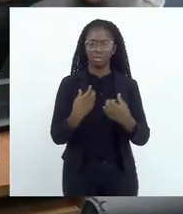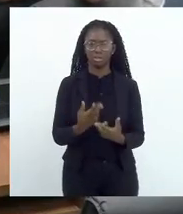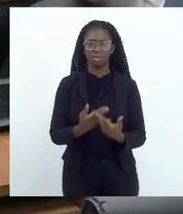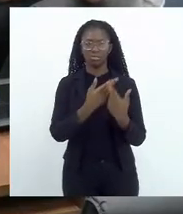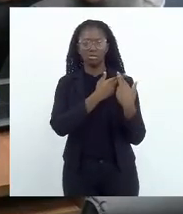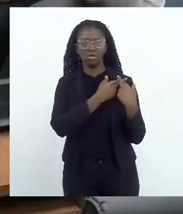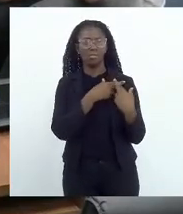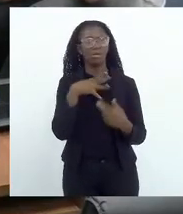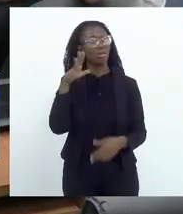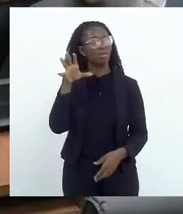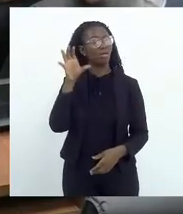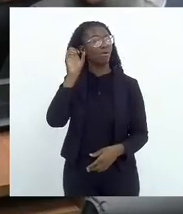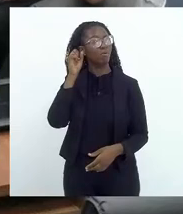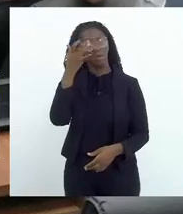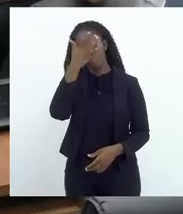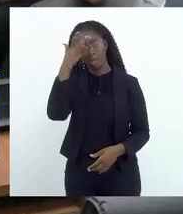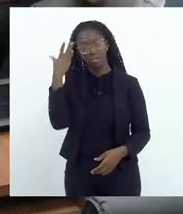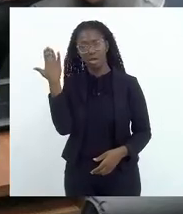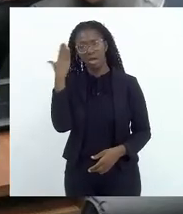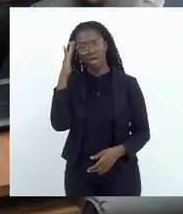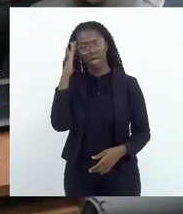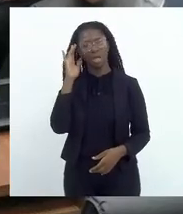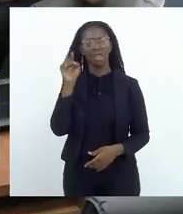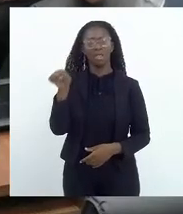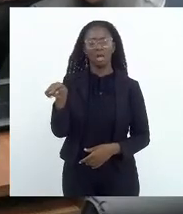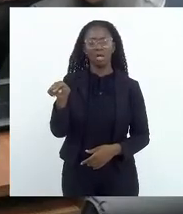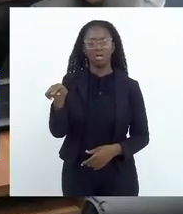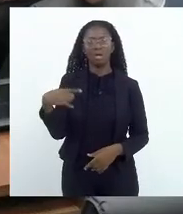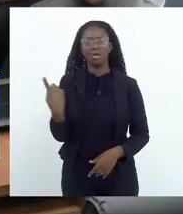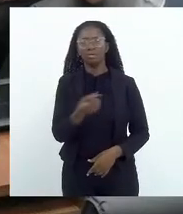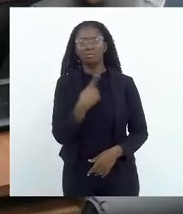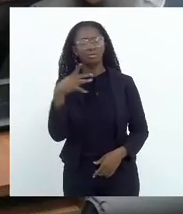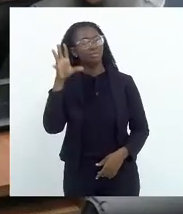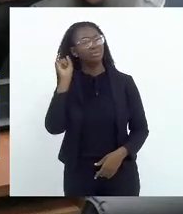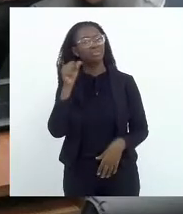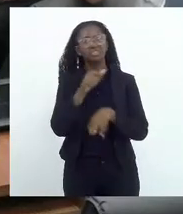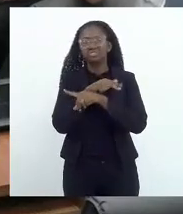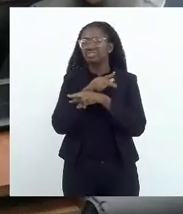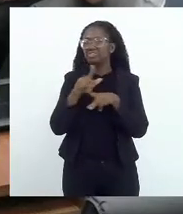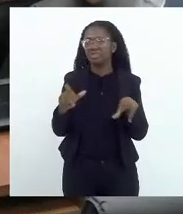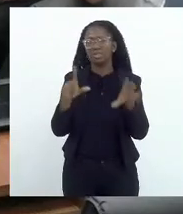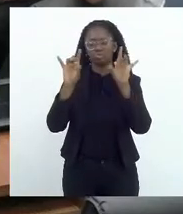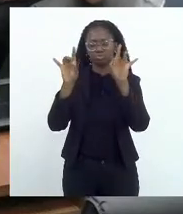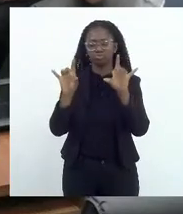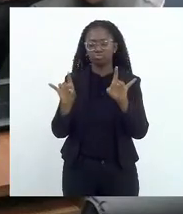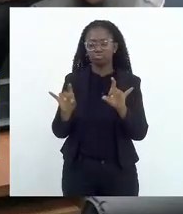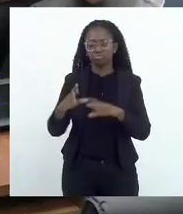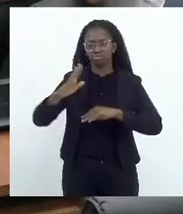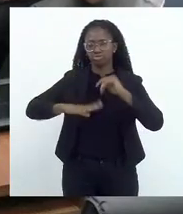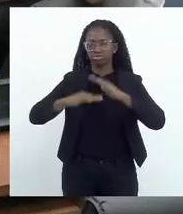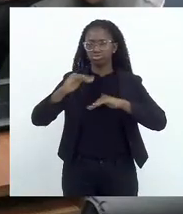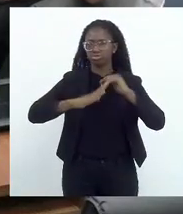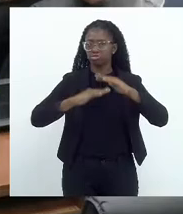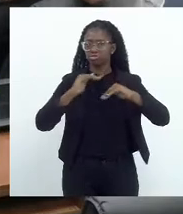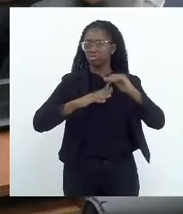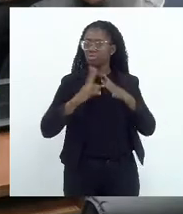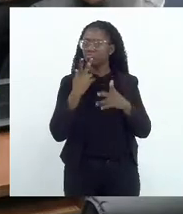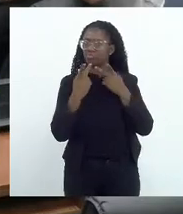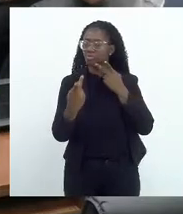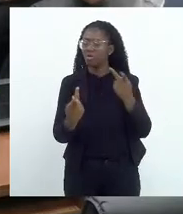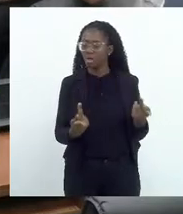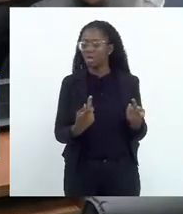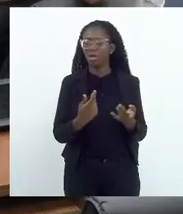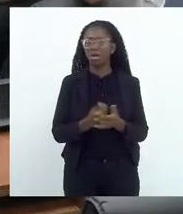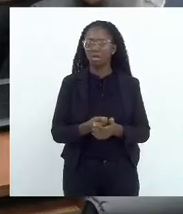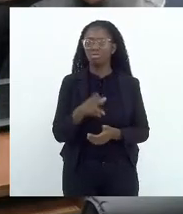ouvir quem entende, né? Nós temos ouvido uma série de especialistas dizendo do quanto, e